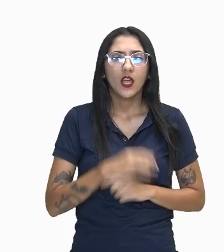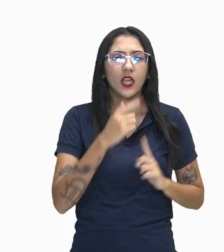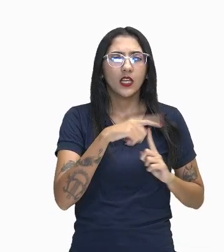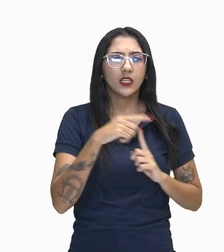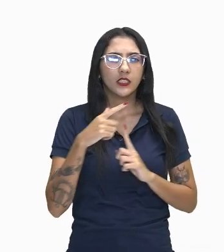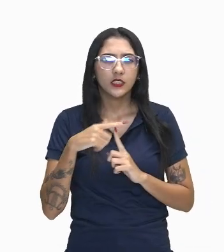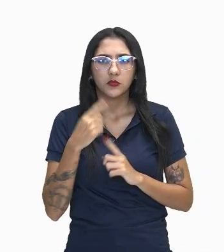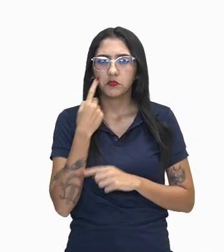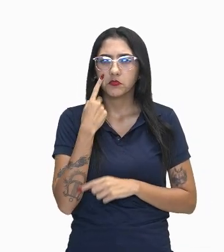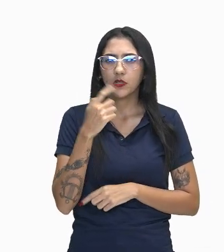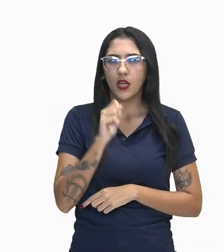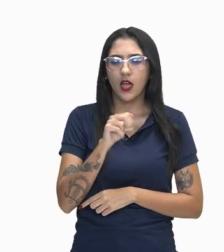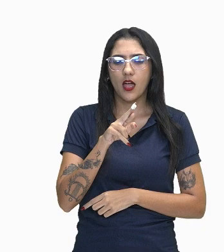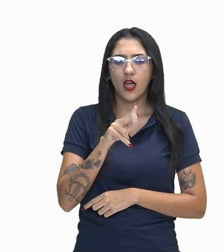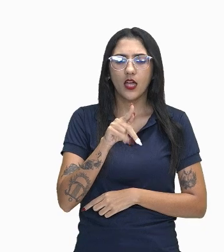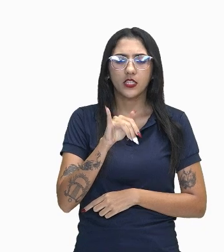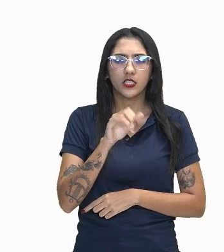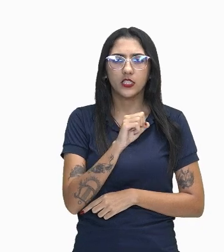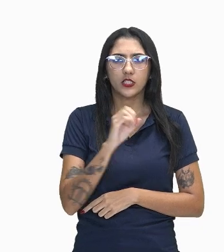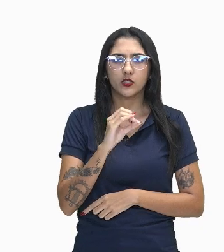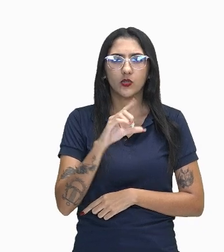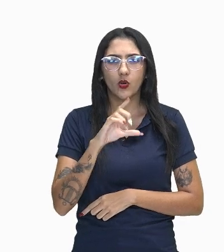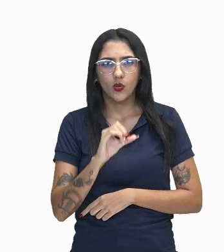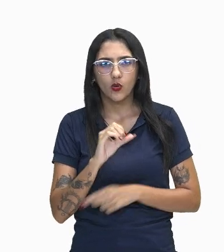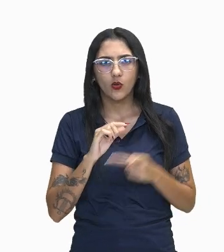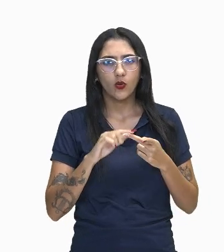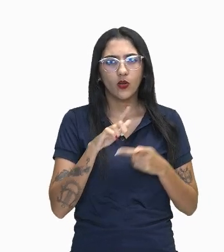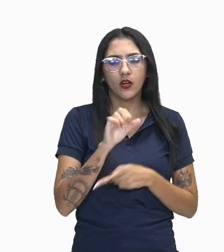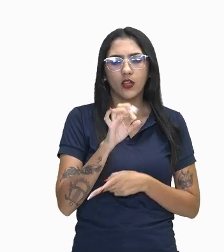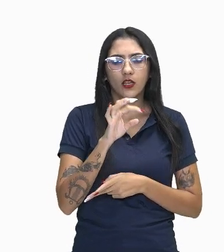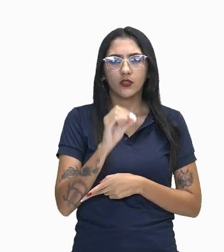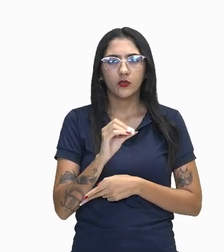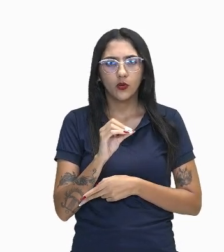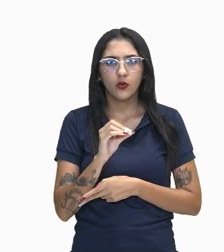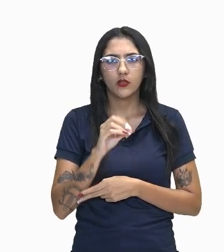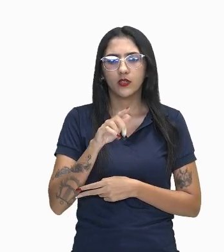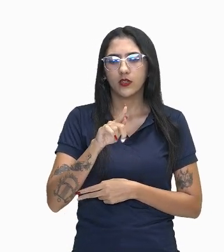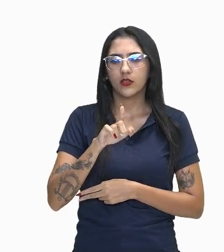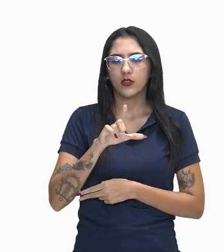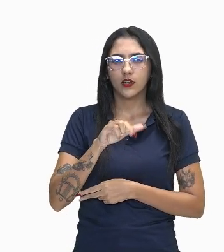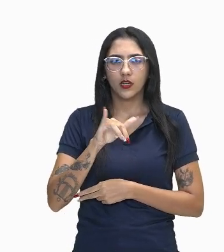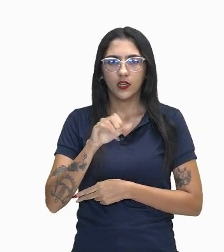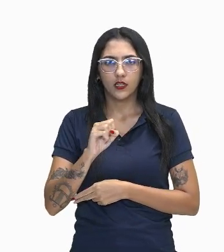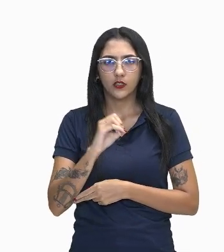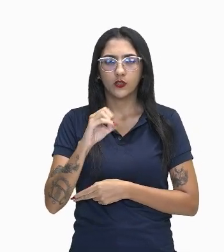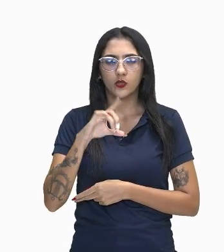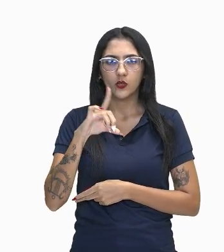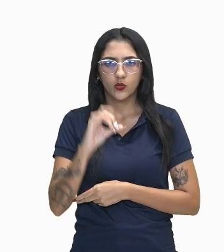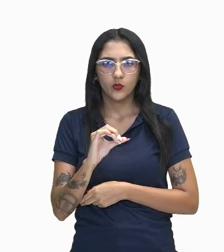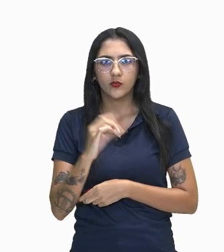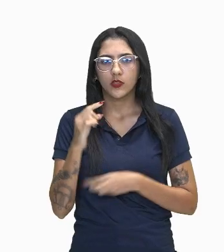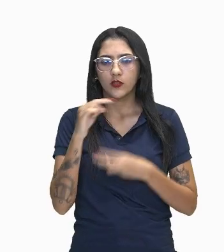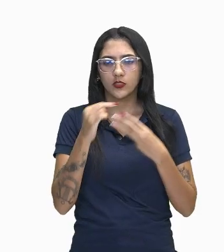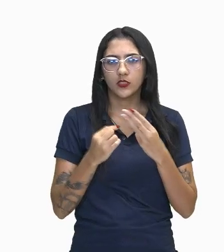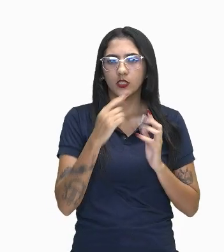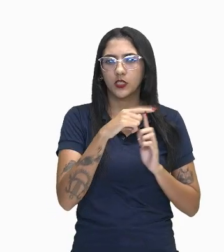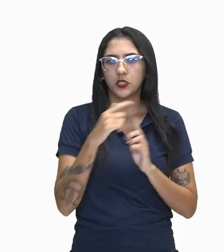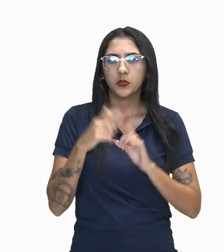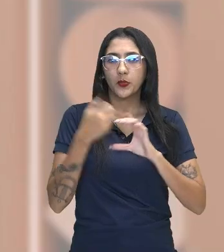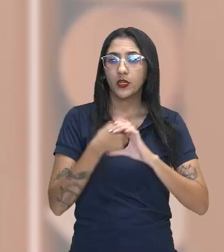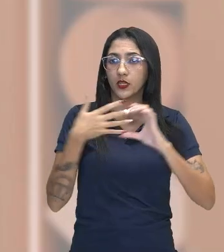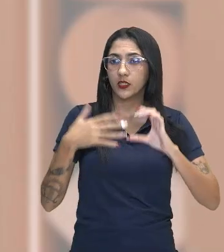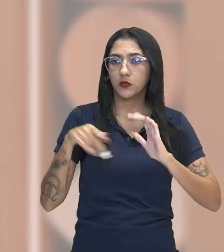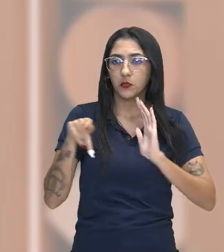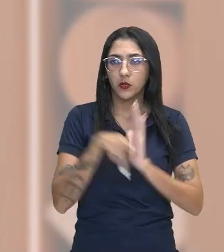o argissolo, o latossolo e o gleissolo, tá? Formando aí essas